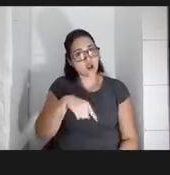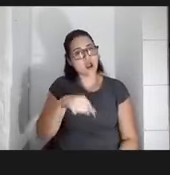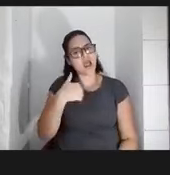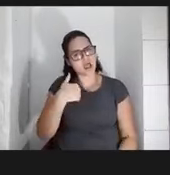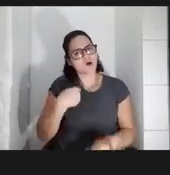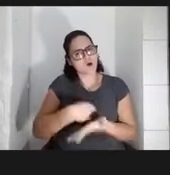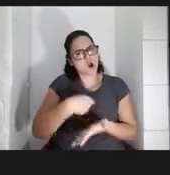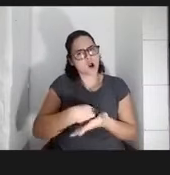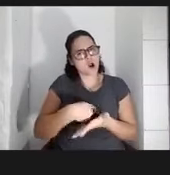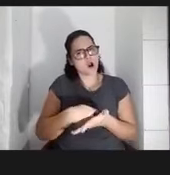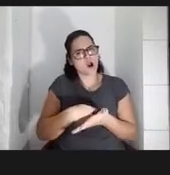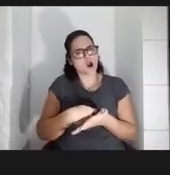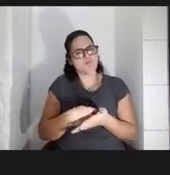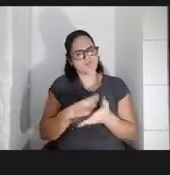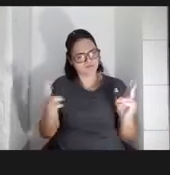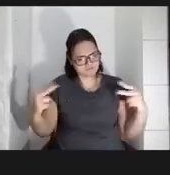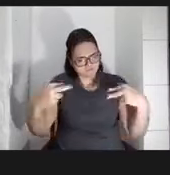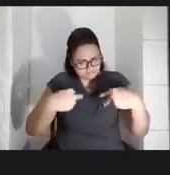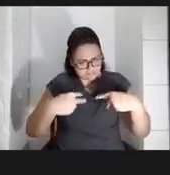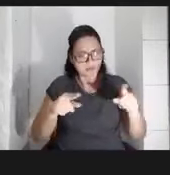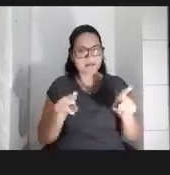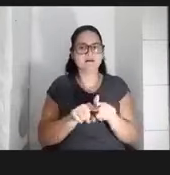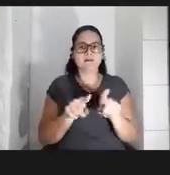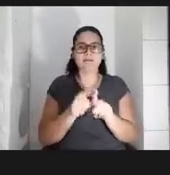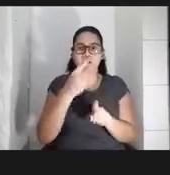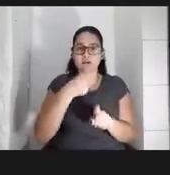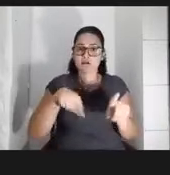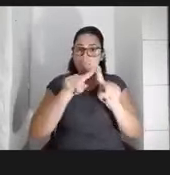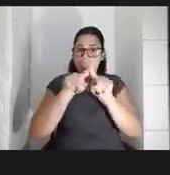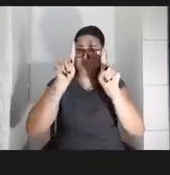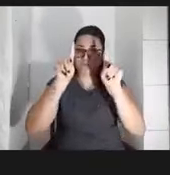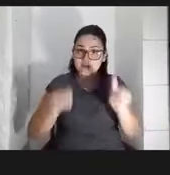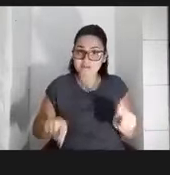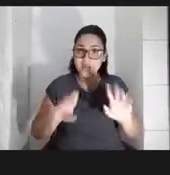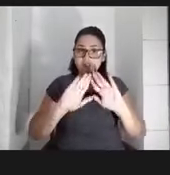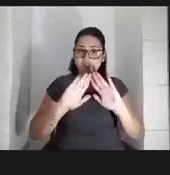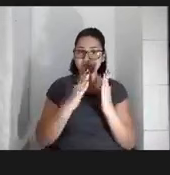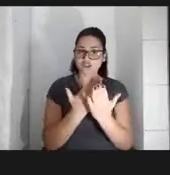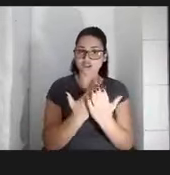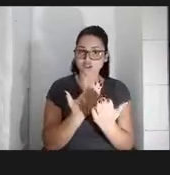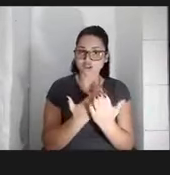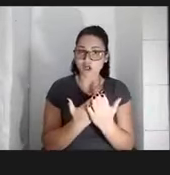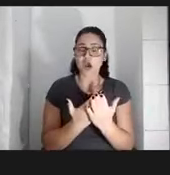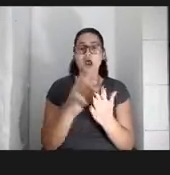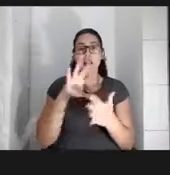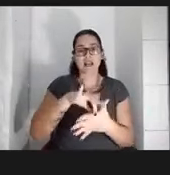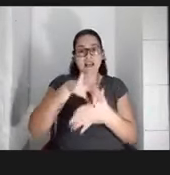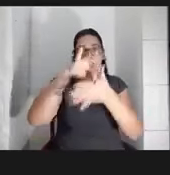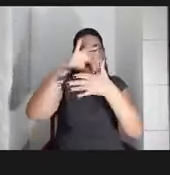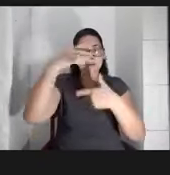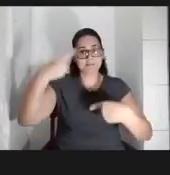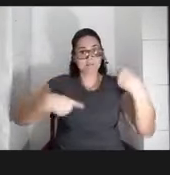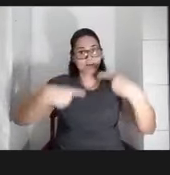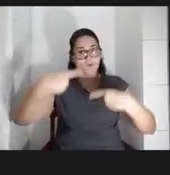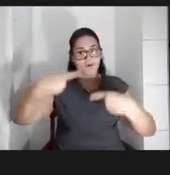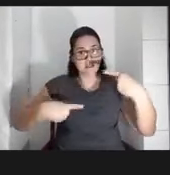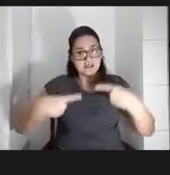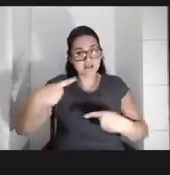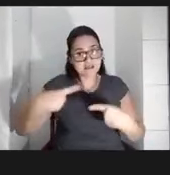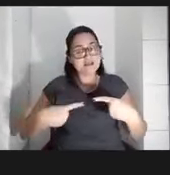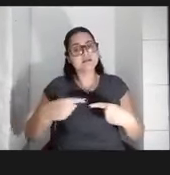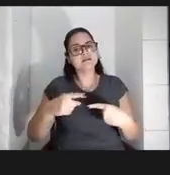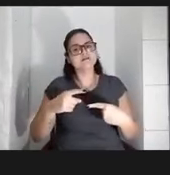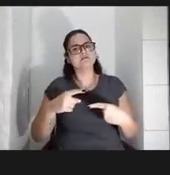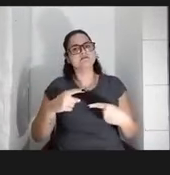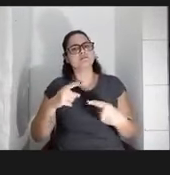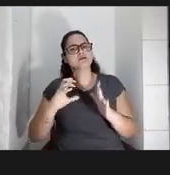também, cabe a nós que somos funcionários de escola, que somos lideranças políticas, seja do movimento